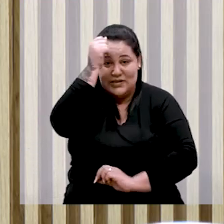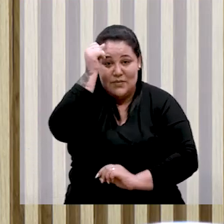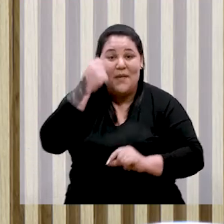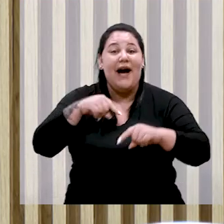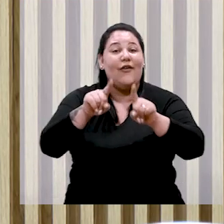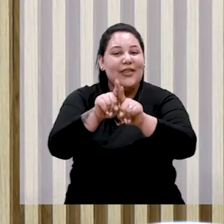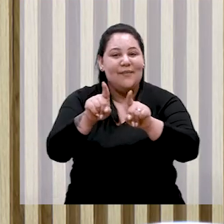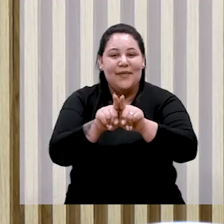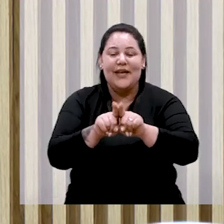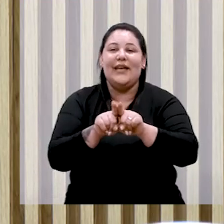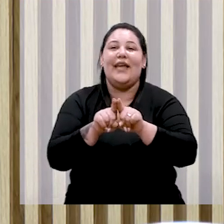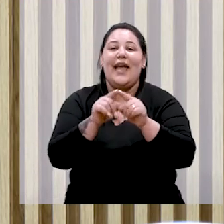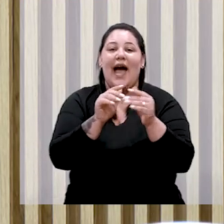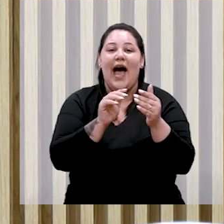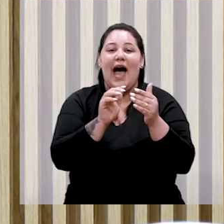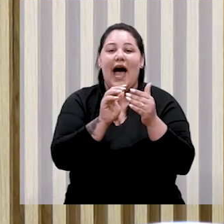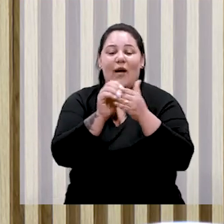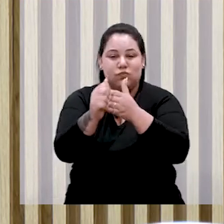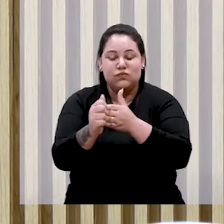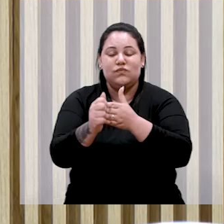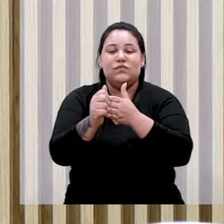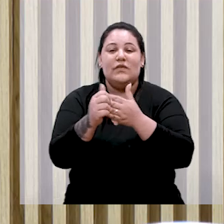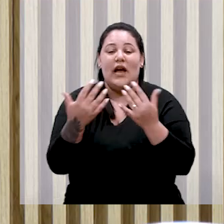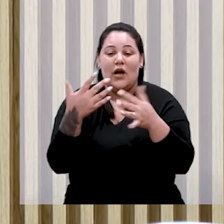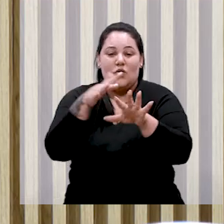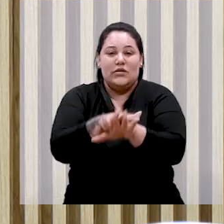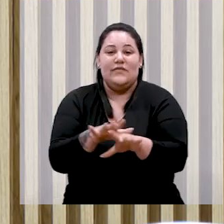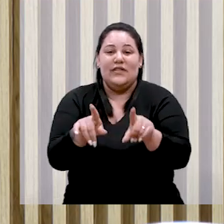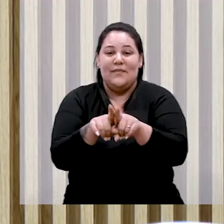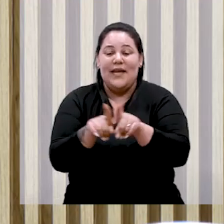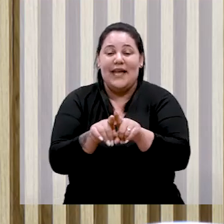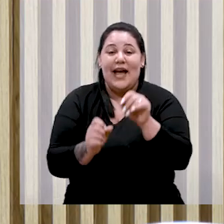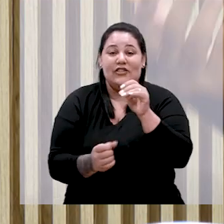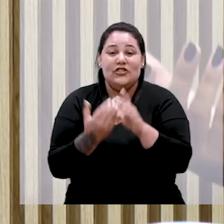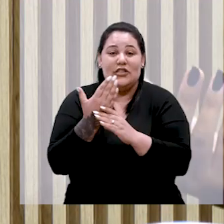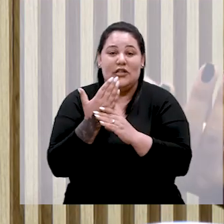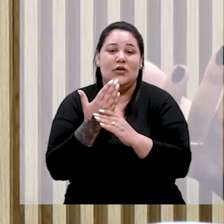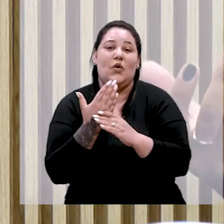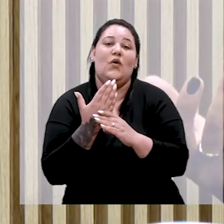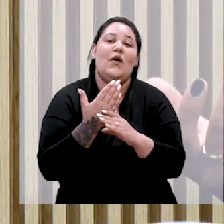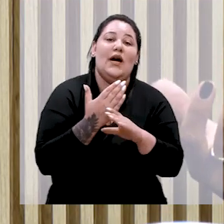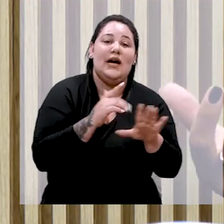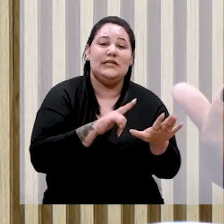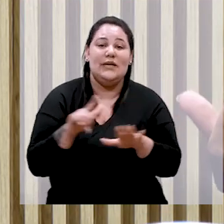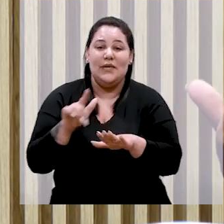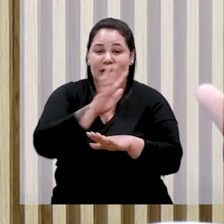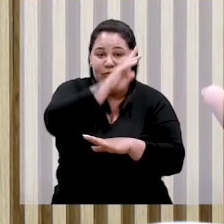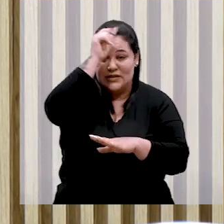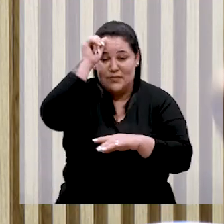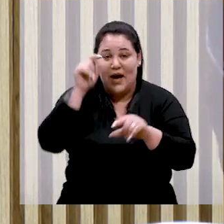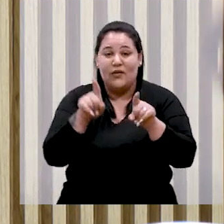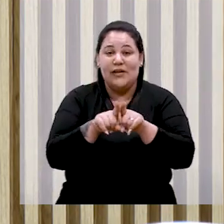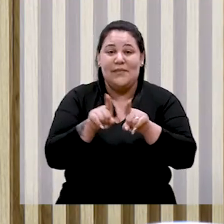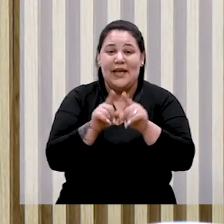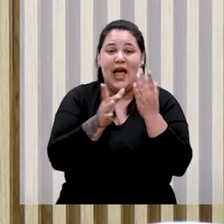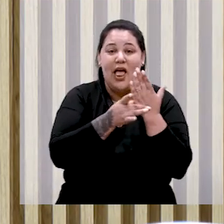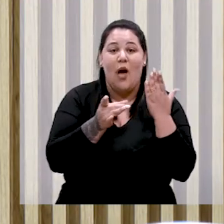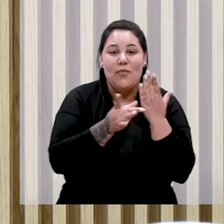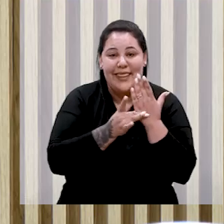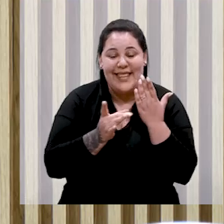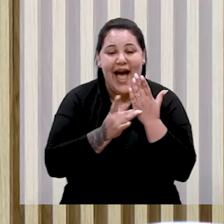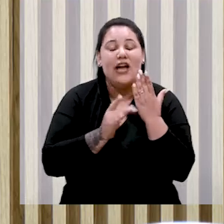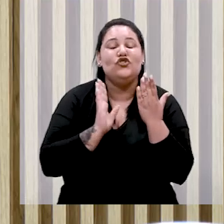municipais, dentro dessa perspectiva de educação inclusiva que a gente fala. Criamos a Semana Municipal das Altas Habilidades, que já foi